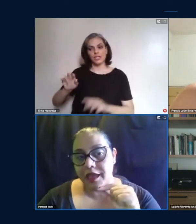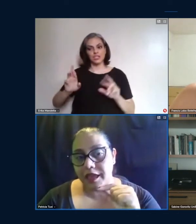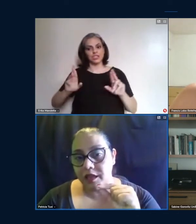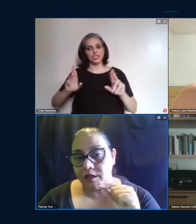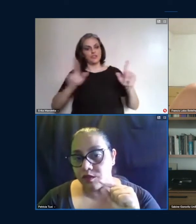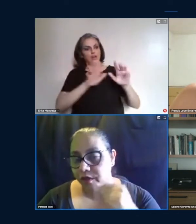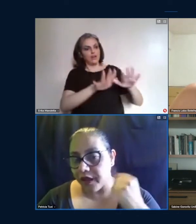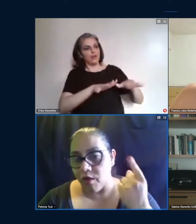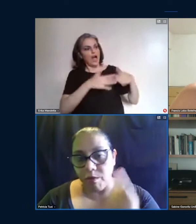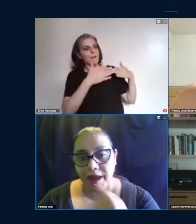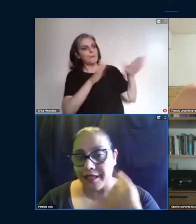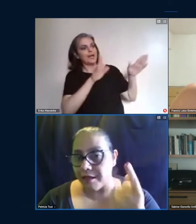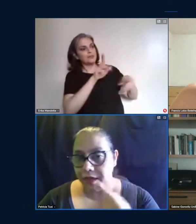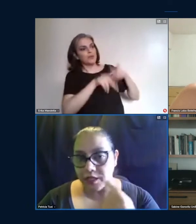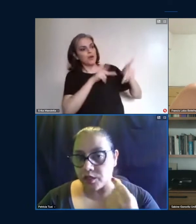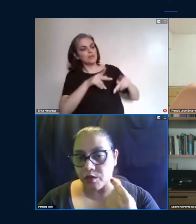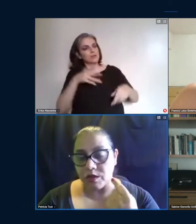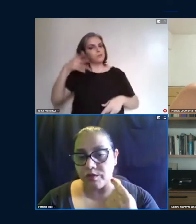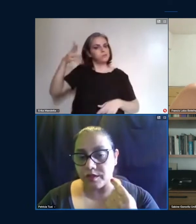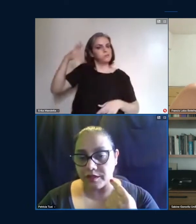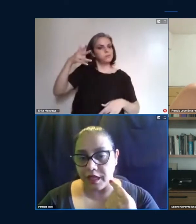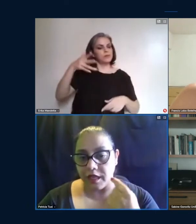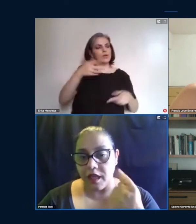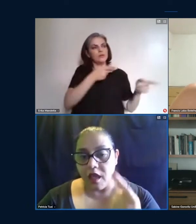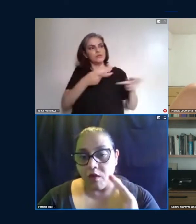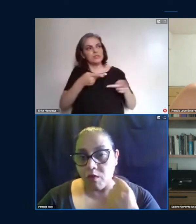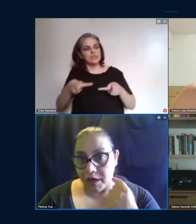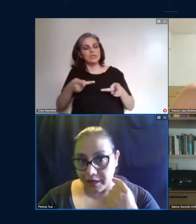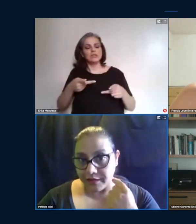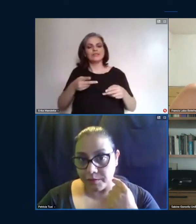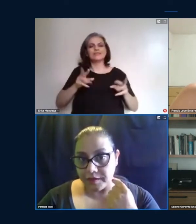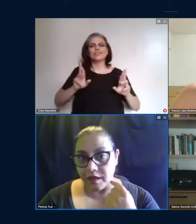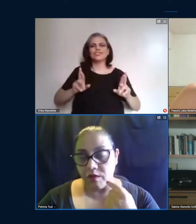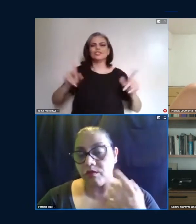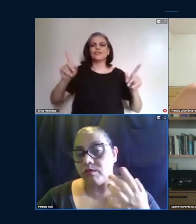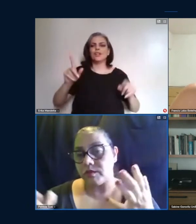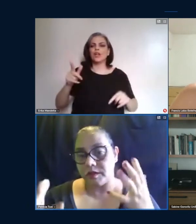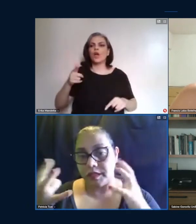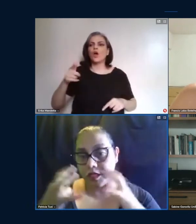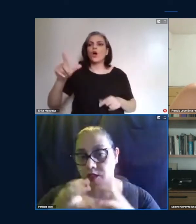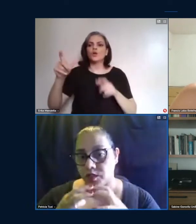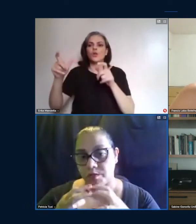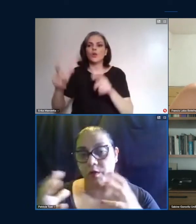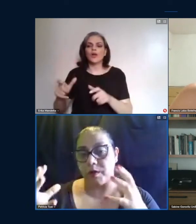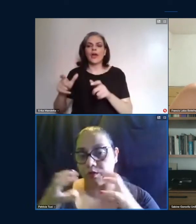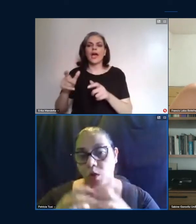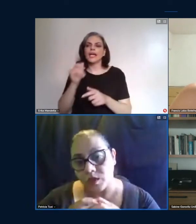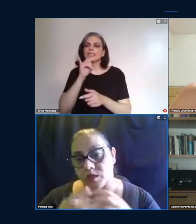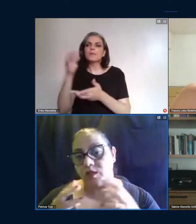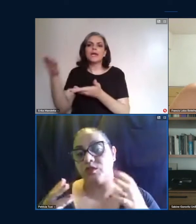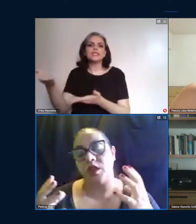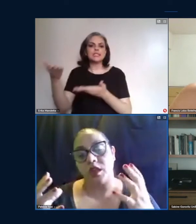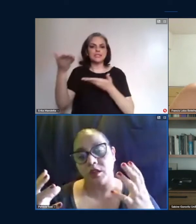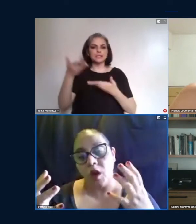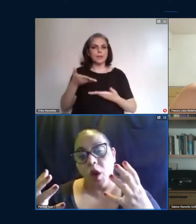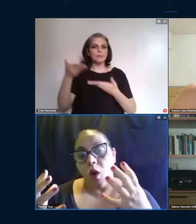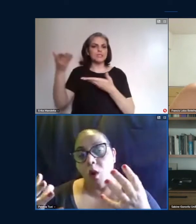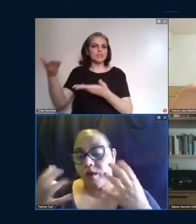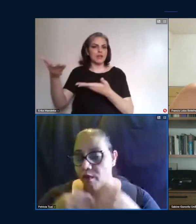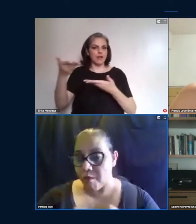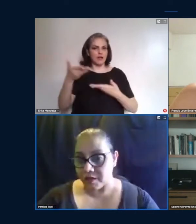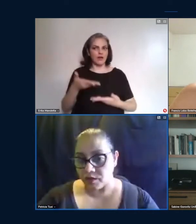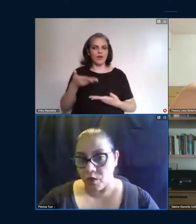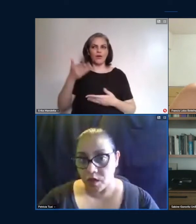e que isso difere completamente de quando você tem uma recepção, seja por pessoas que estejam chegando,